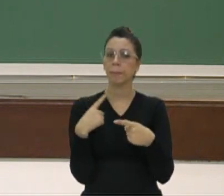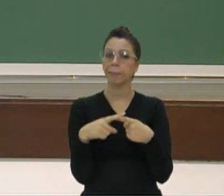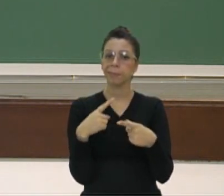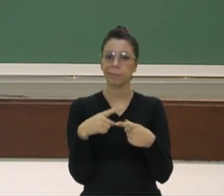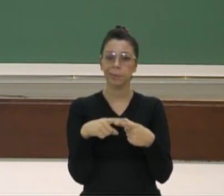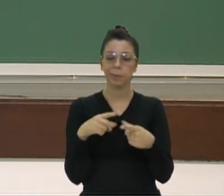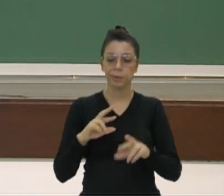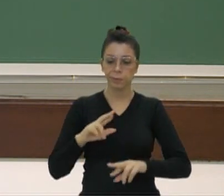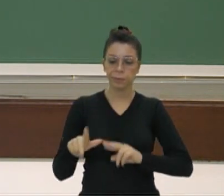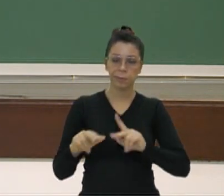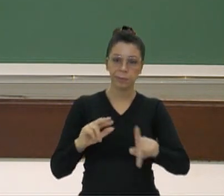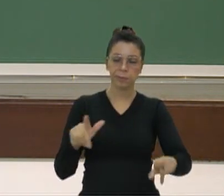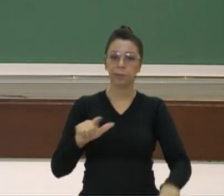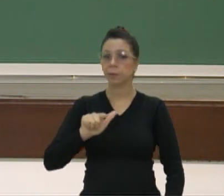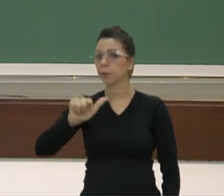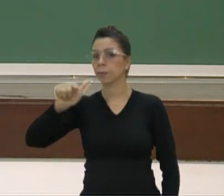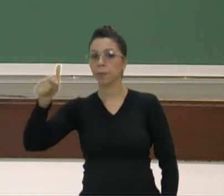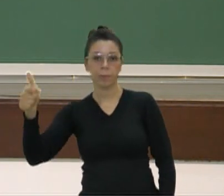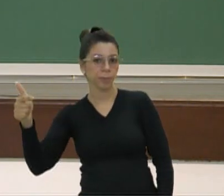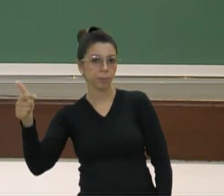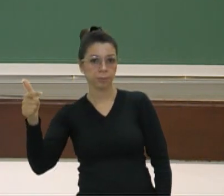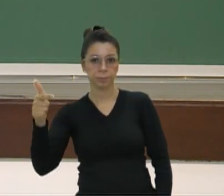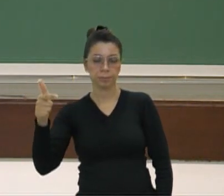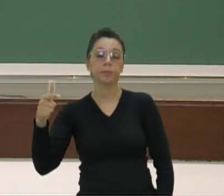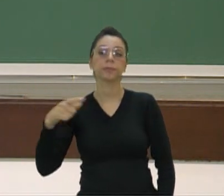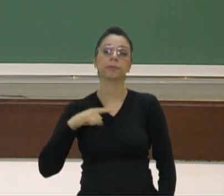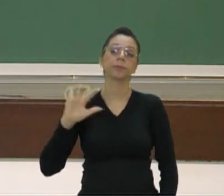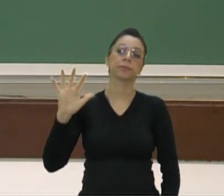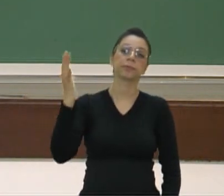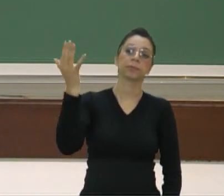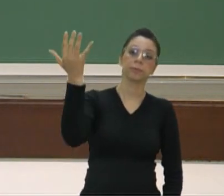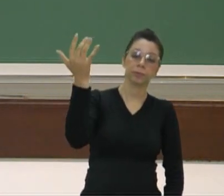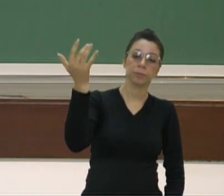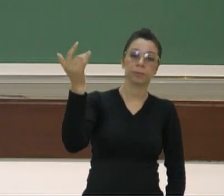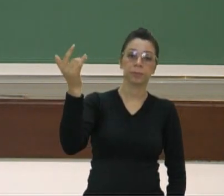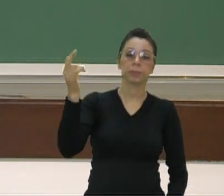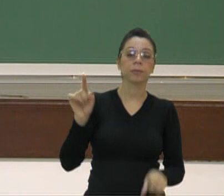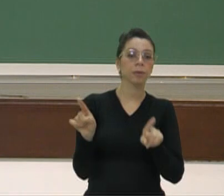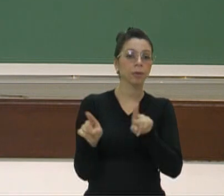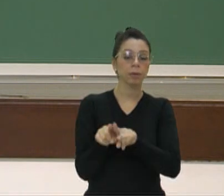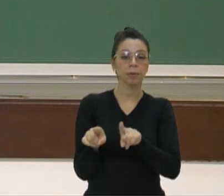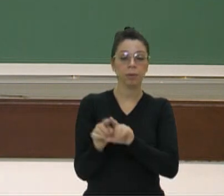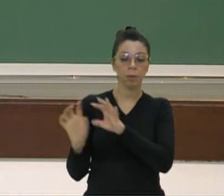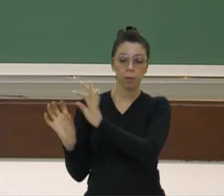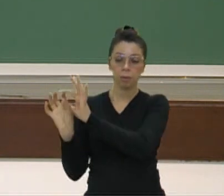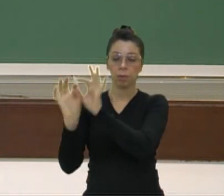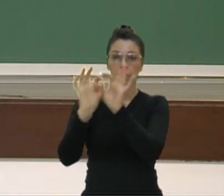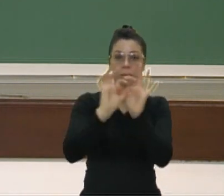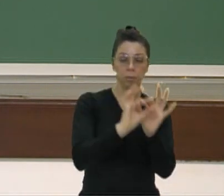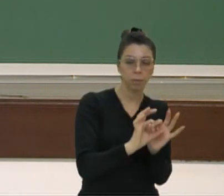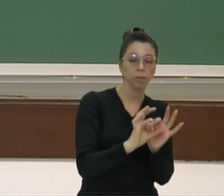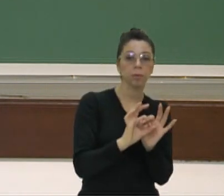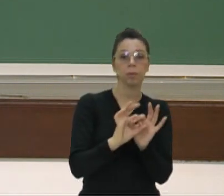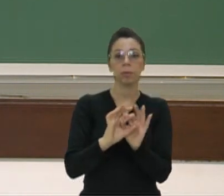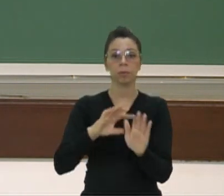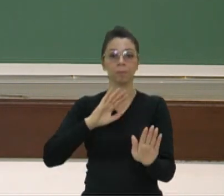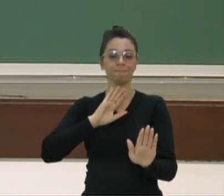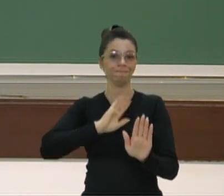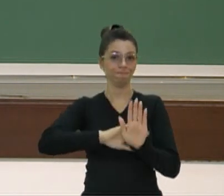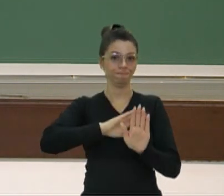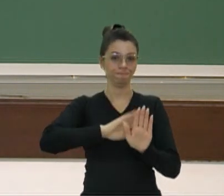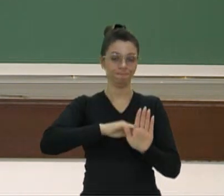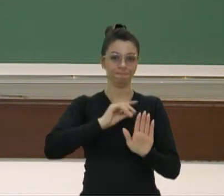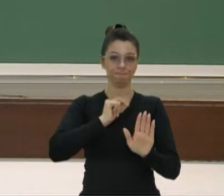Porque, diferentemente das outras que tinham acontecido, ela teve um contexto muito mais ideológico,